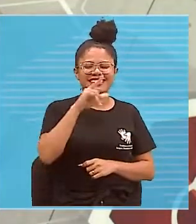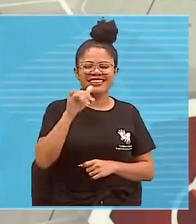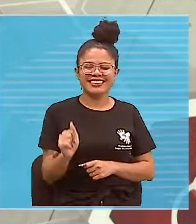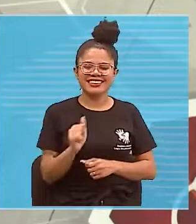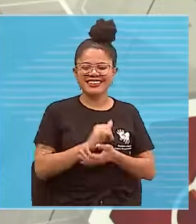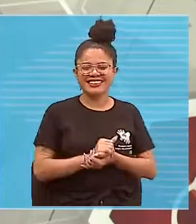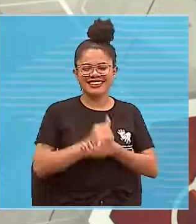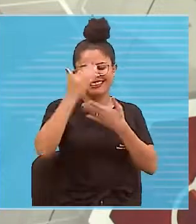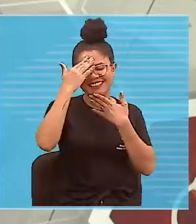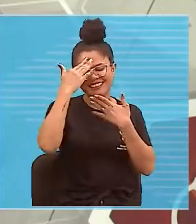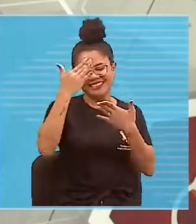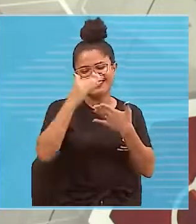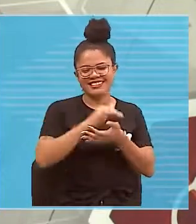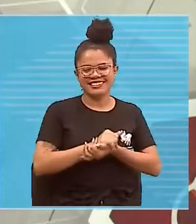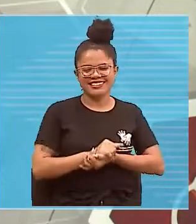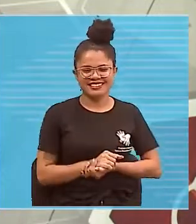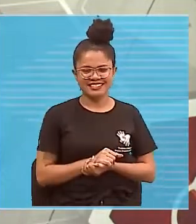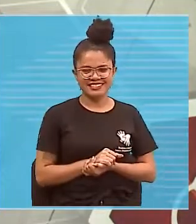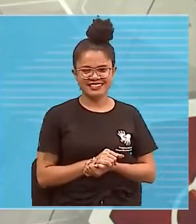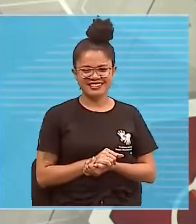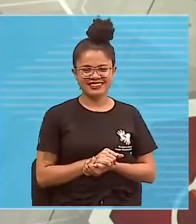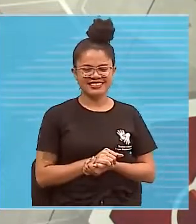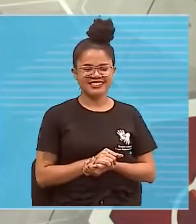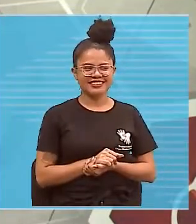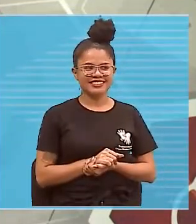muitas graças Adriana Ah